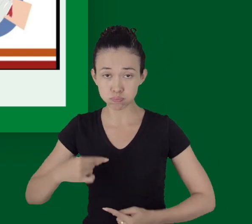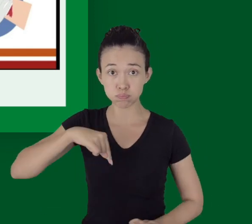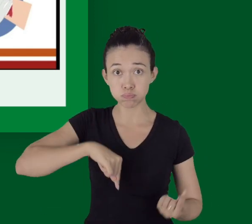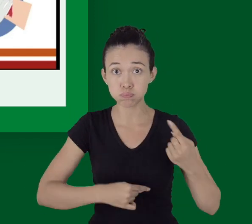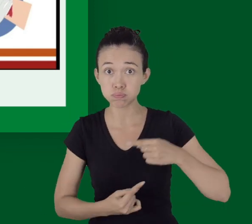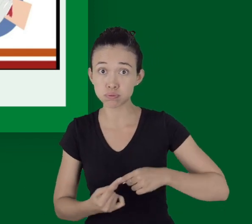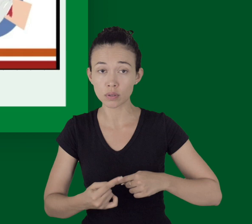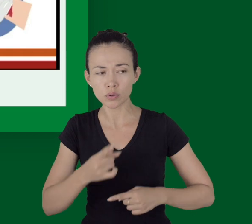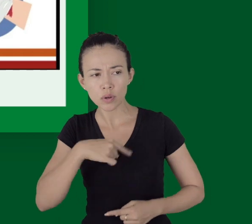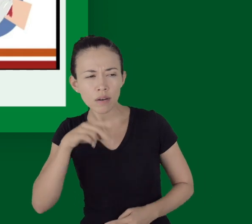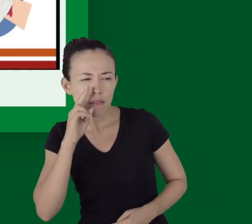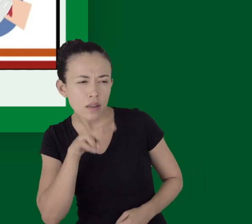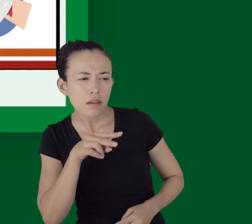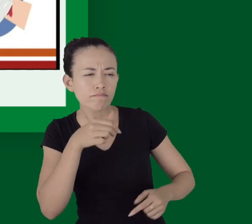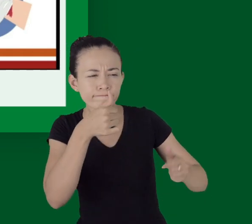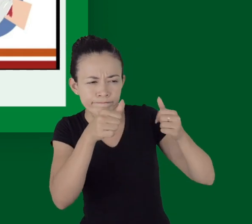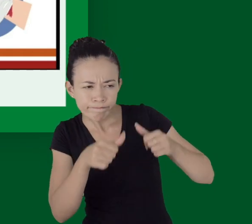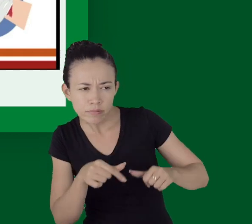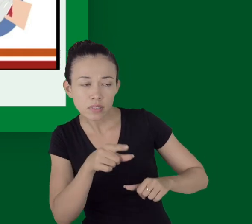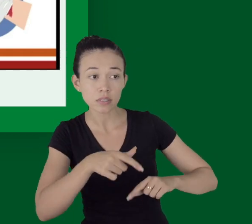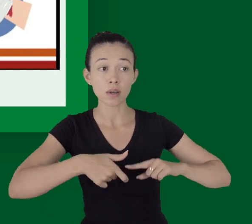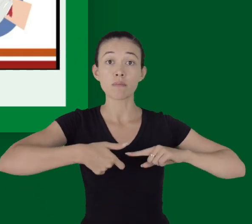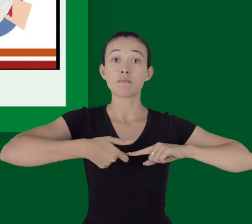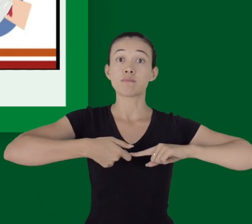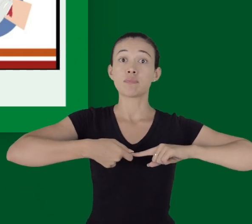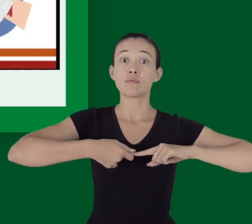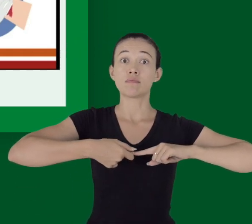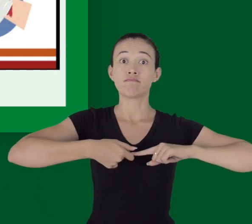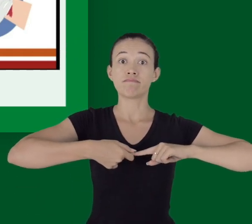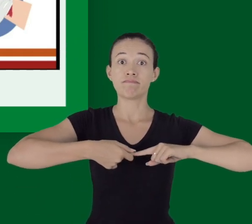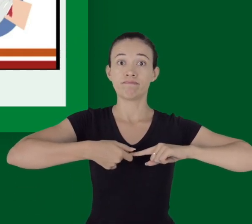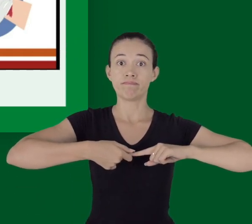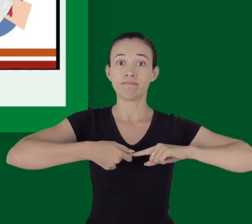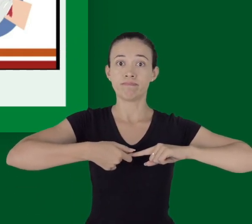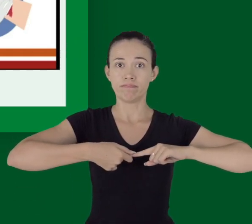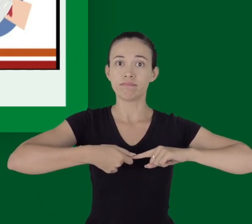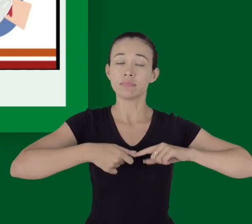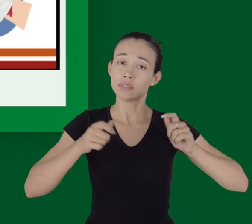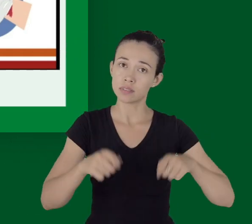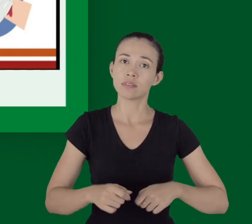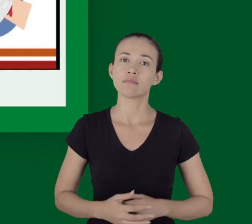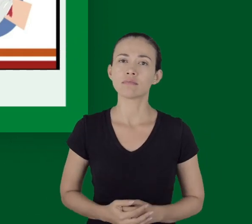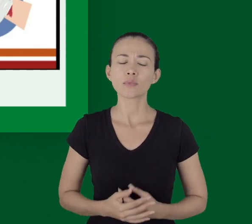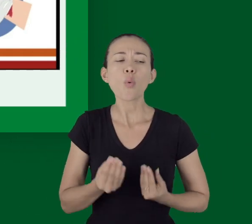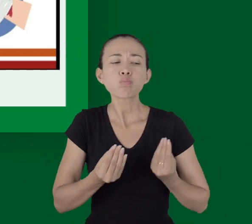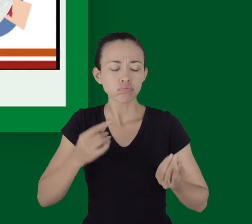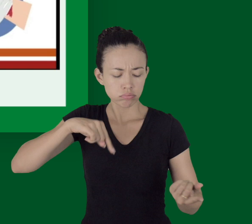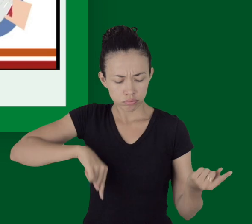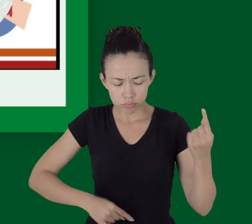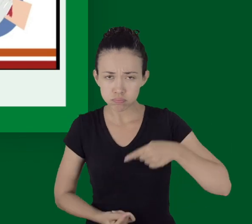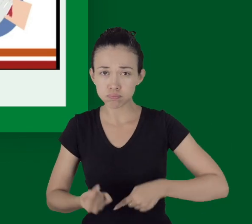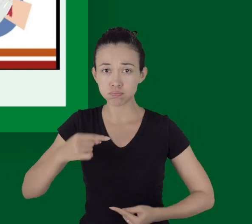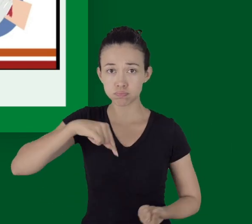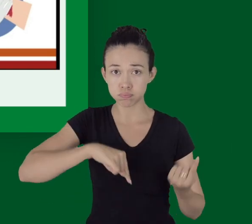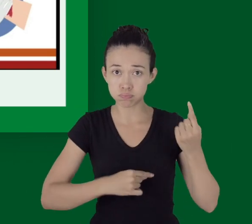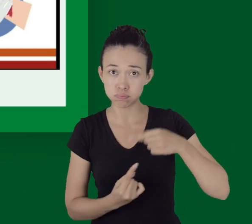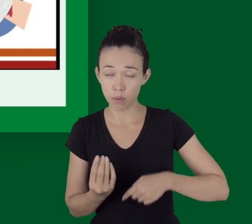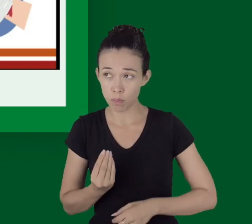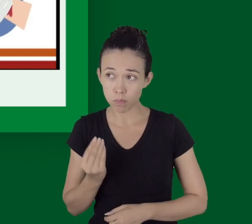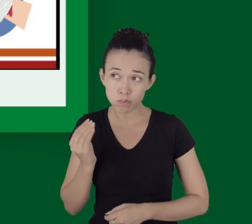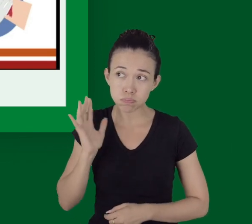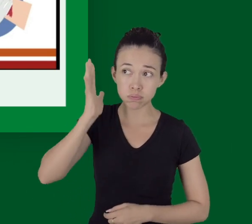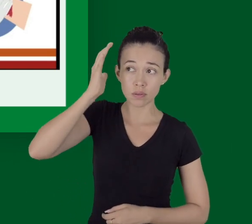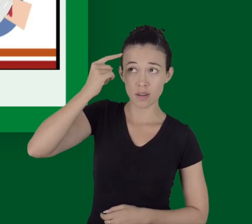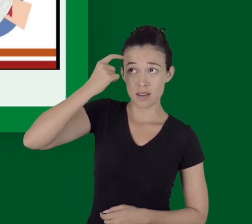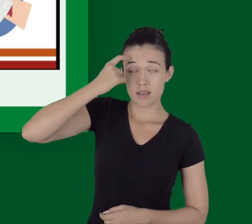perfusão circulatória, perfusão de órgãos altos, dá um indicativo aí em relação à perfusão. Se esse sangue está